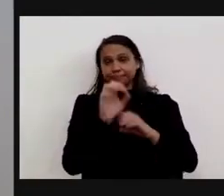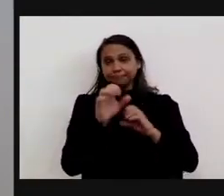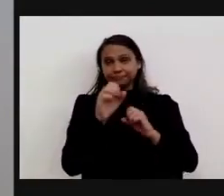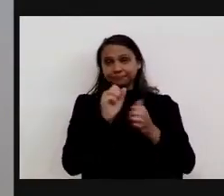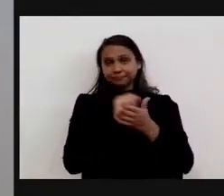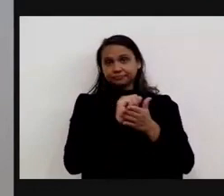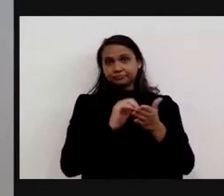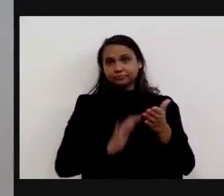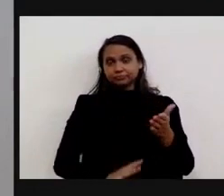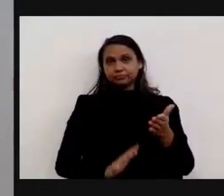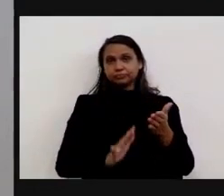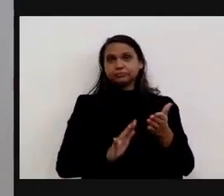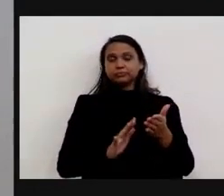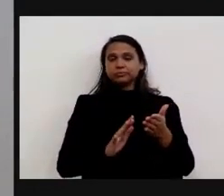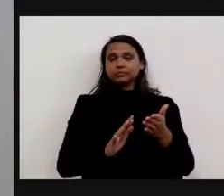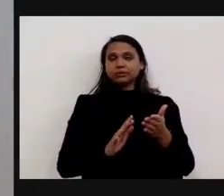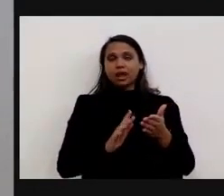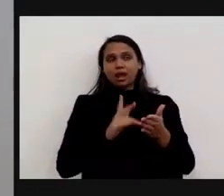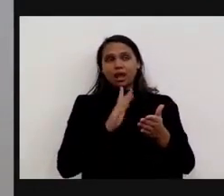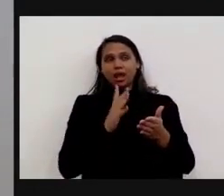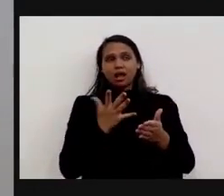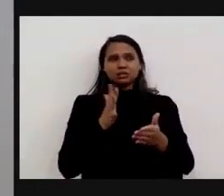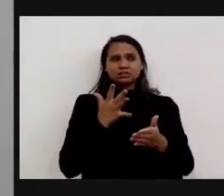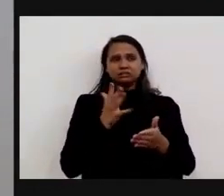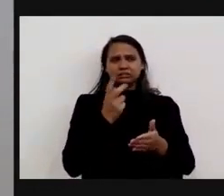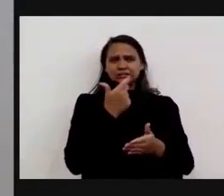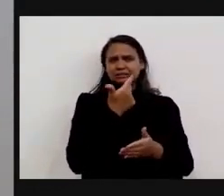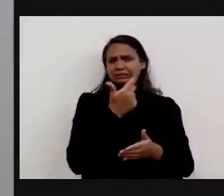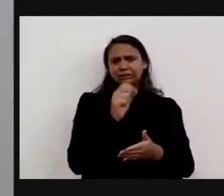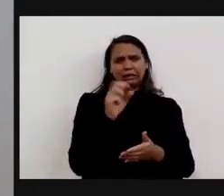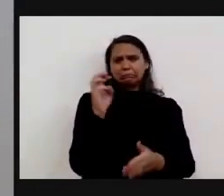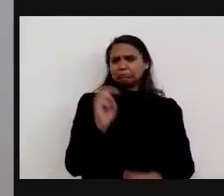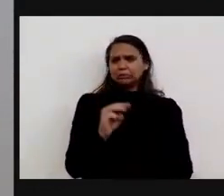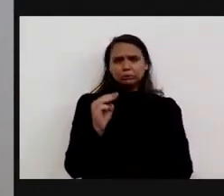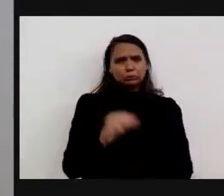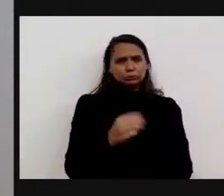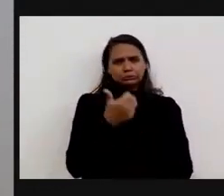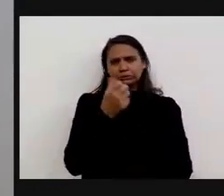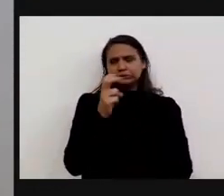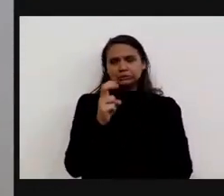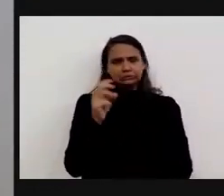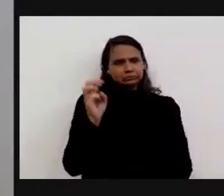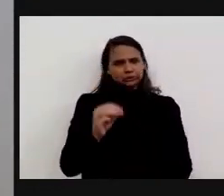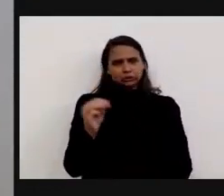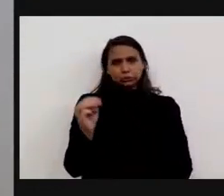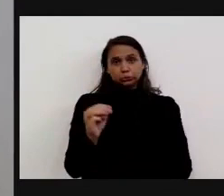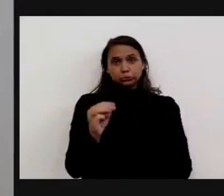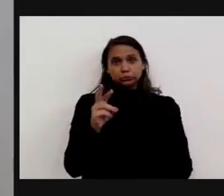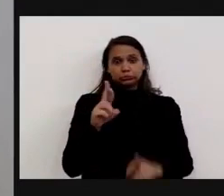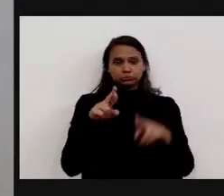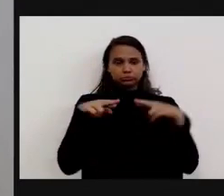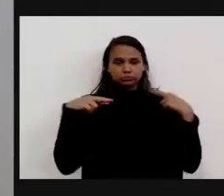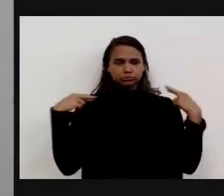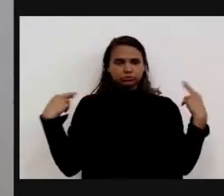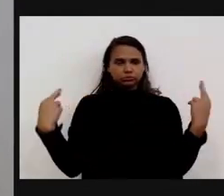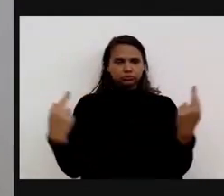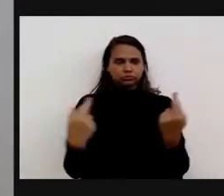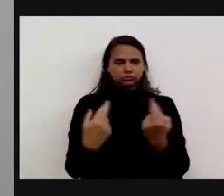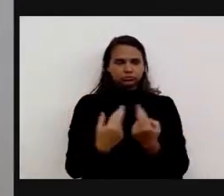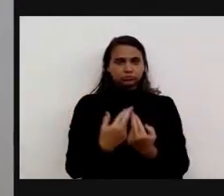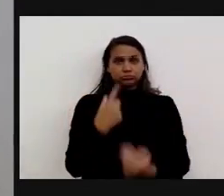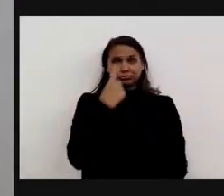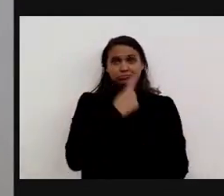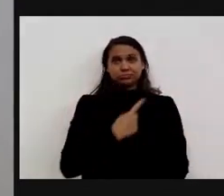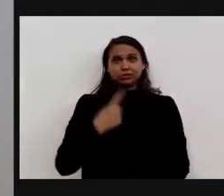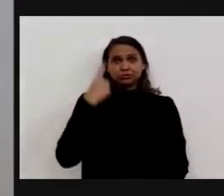de atividade isso dura às vezes cinco minutos 10 minutos 15 minutos numa reunião que vai durar ali uma hora duas